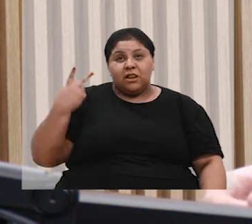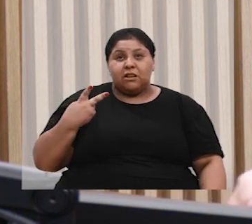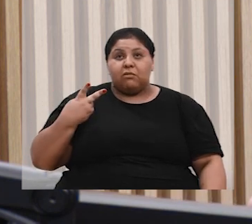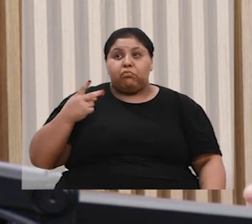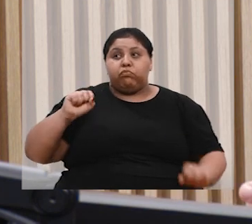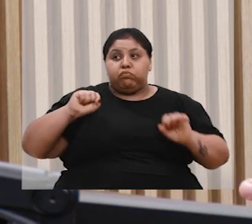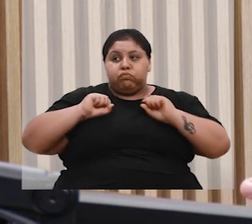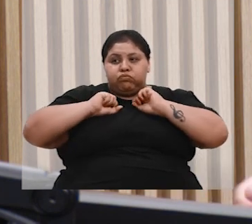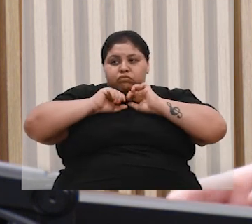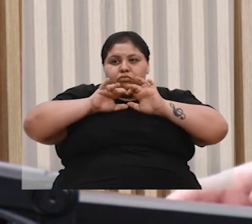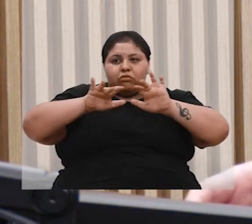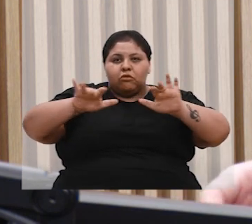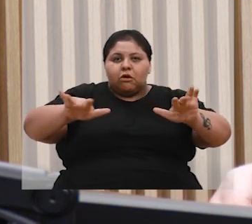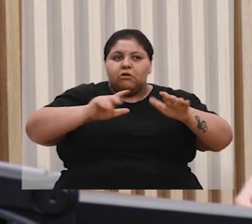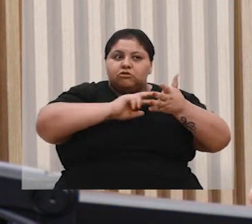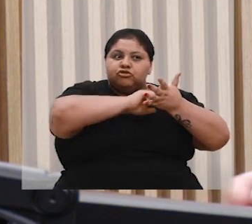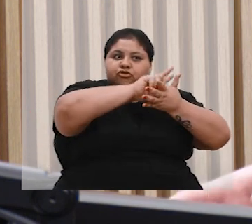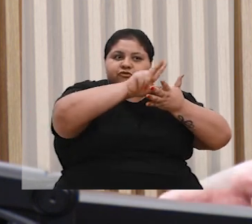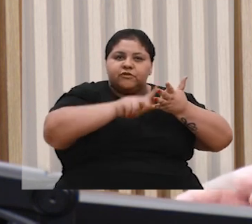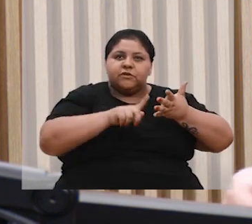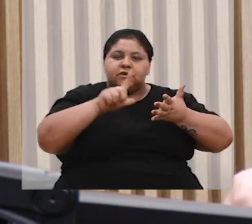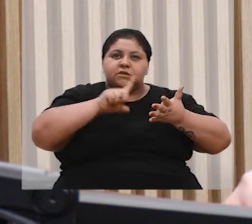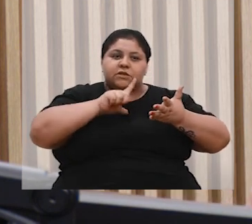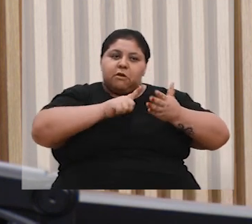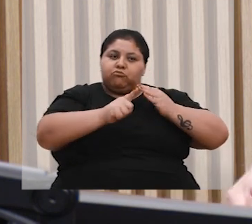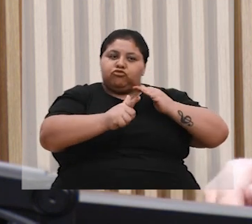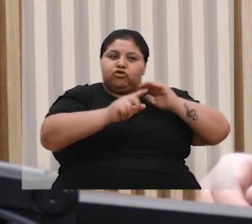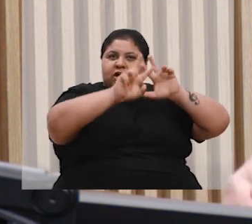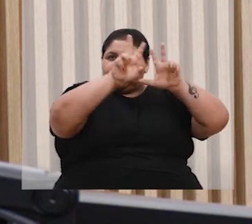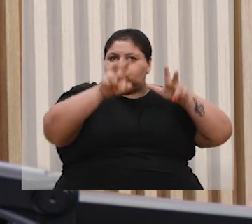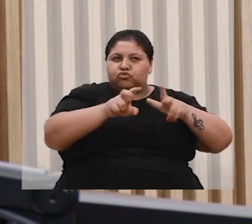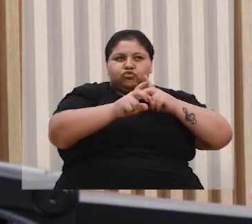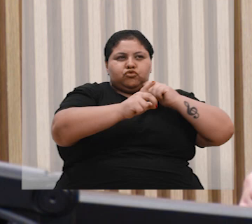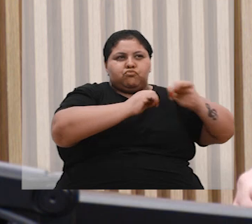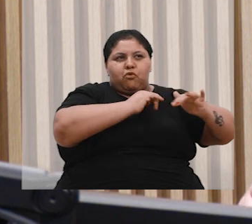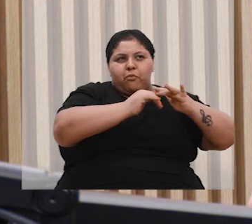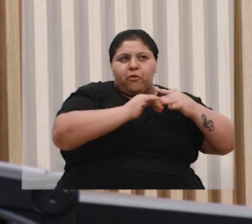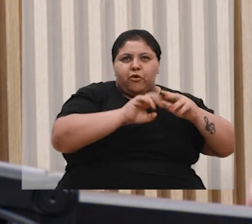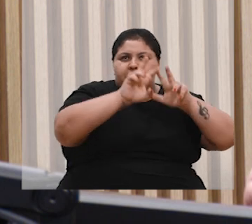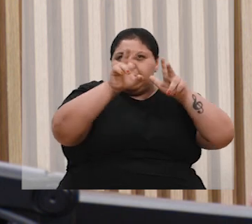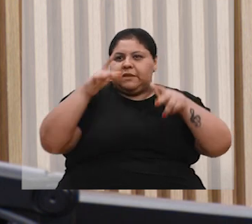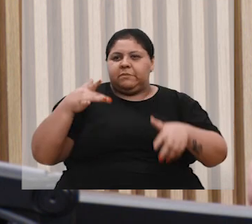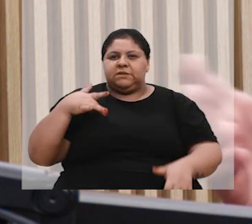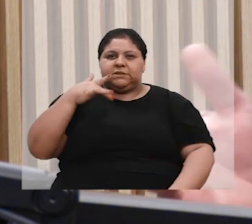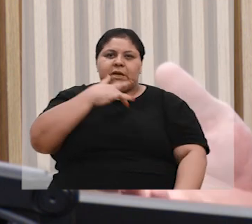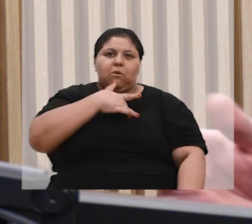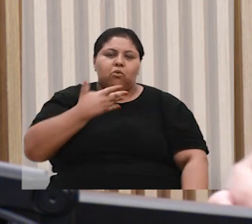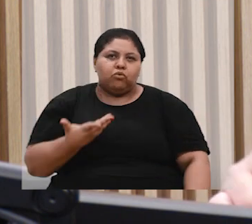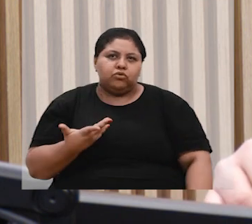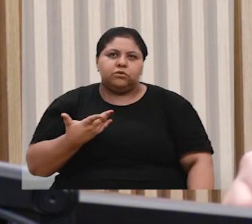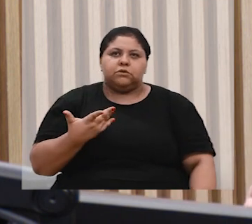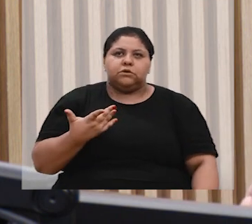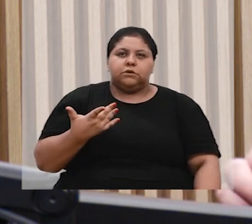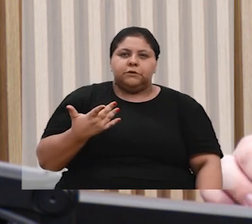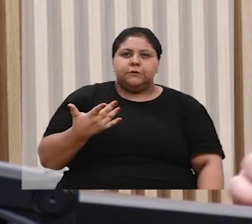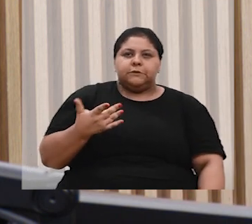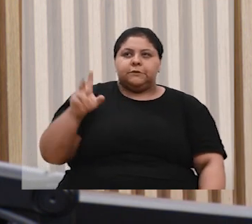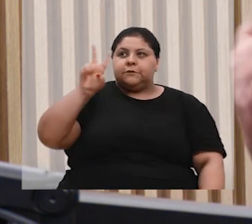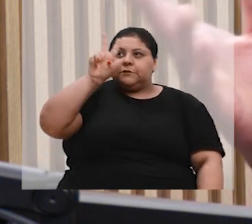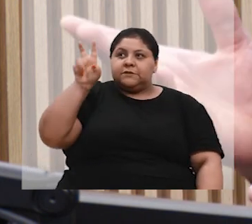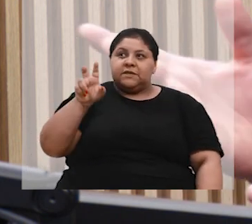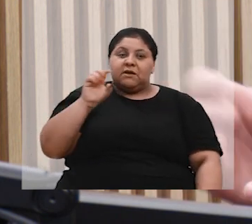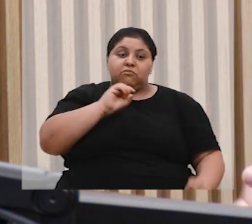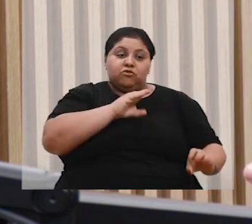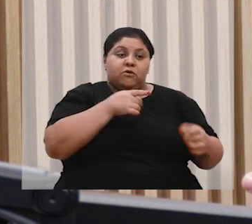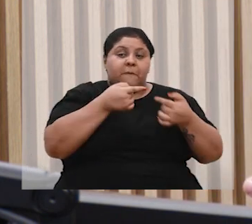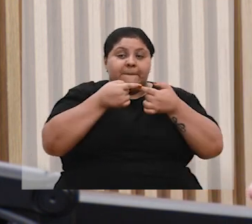de vereadores amplo, né, diverso, né? Temas de mobilidade, temas de saúde,